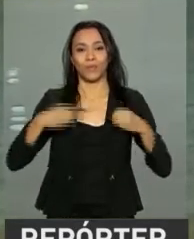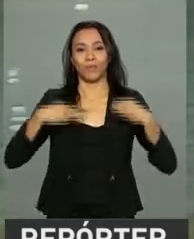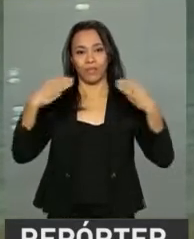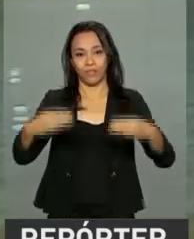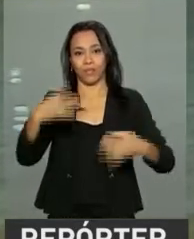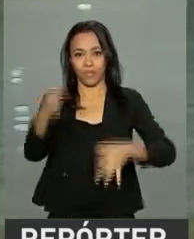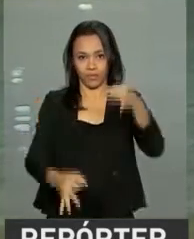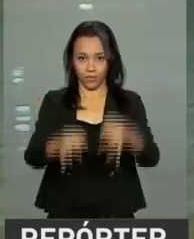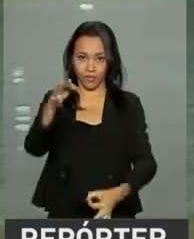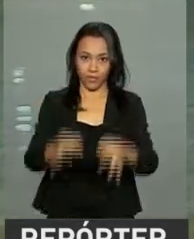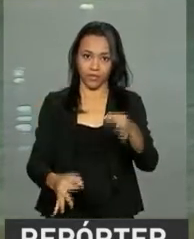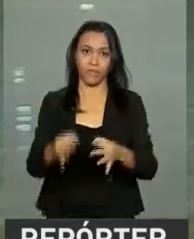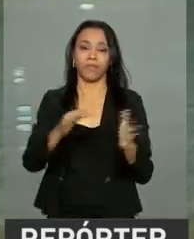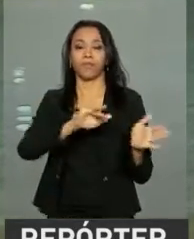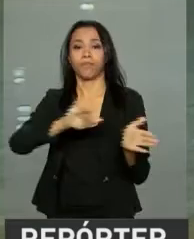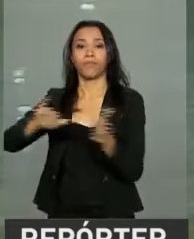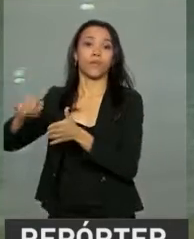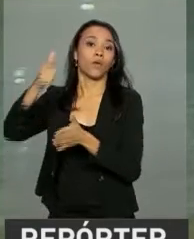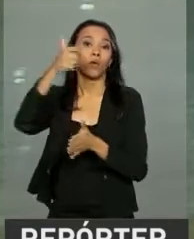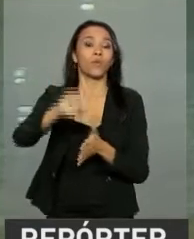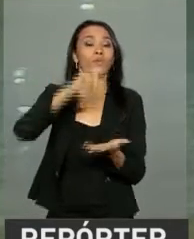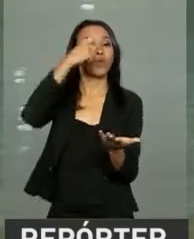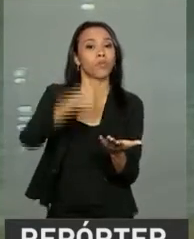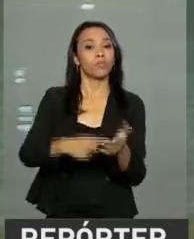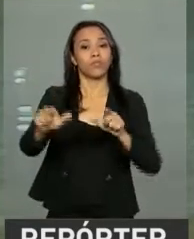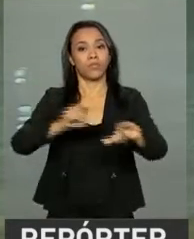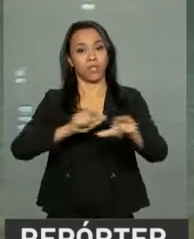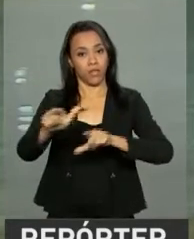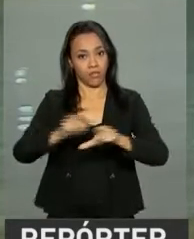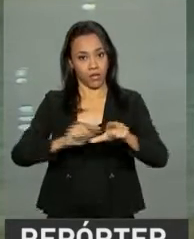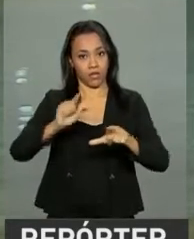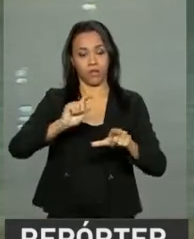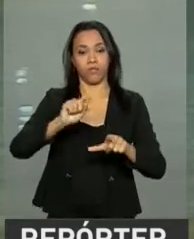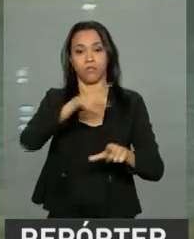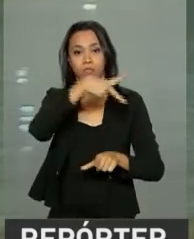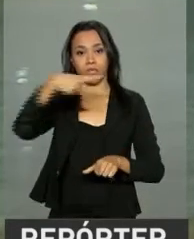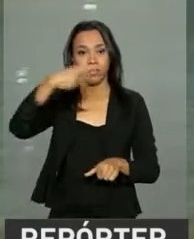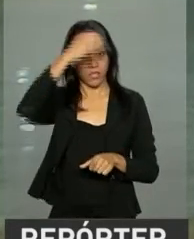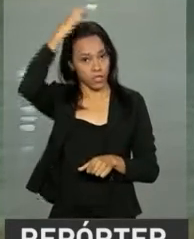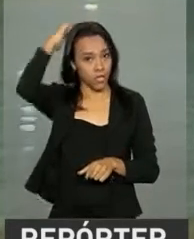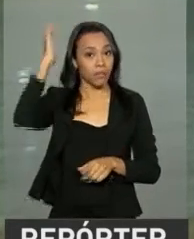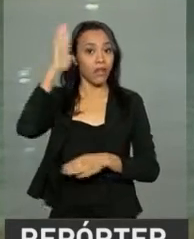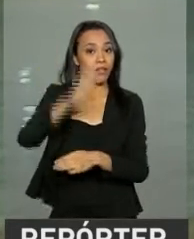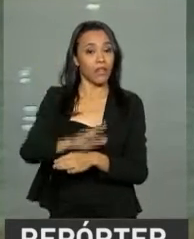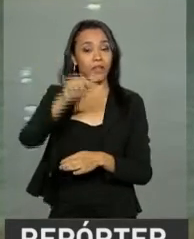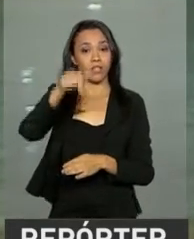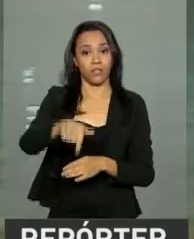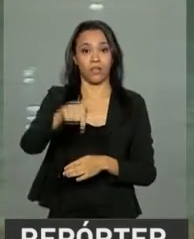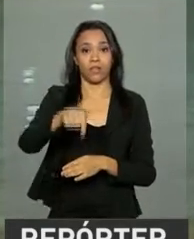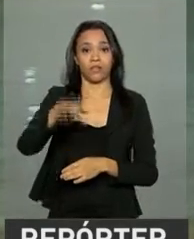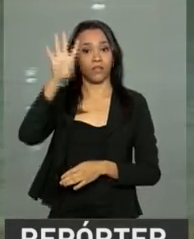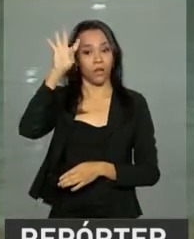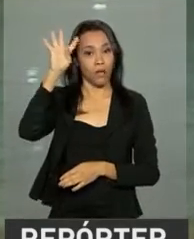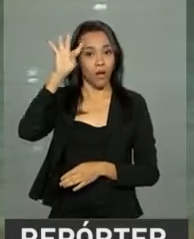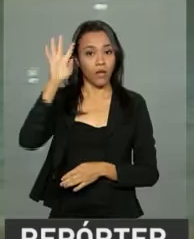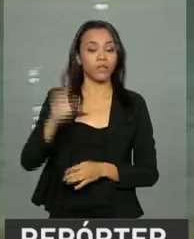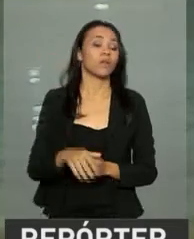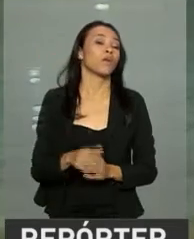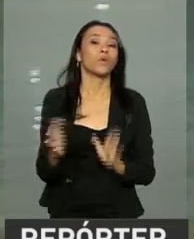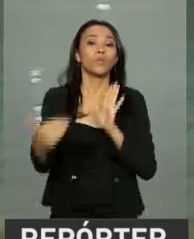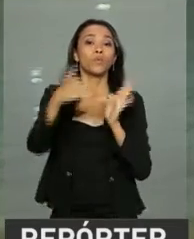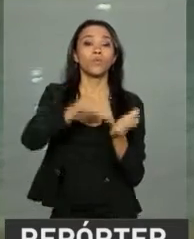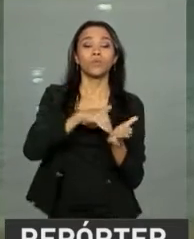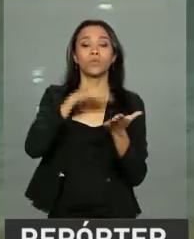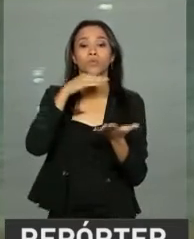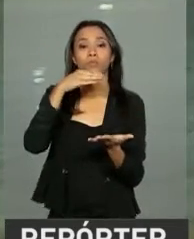em relação à agenda do presidente em exercício michel temer na tarde desta quarta feira aqui no palácio do planalto o último